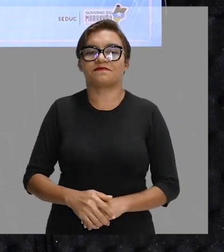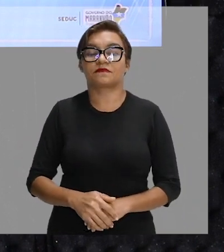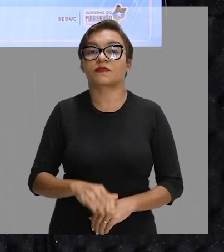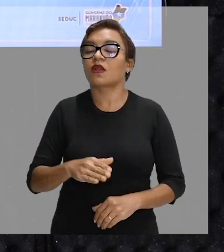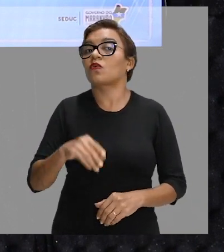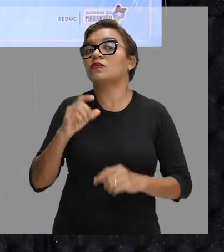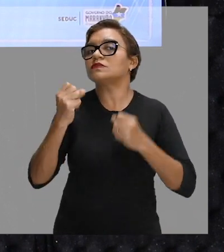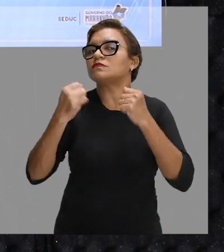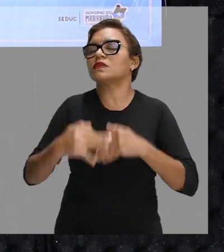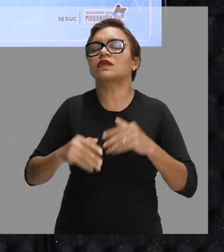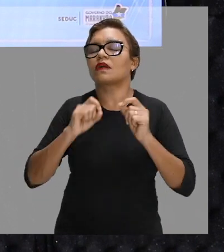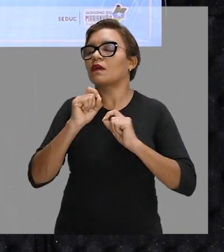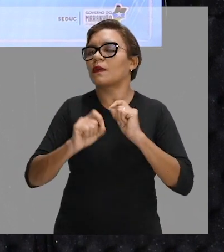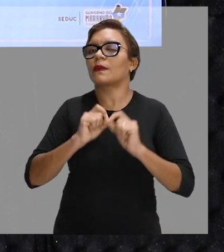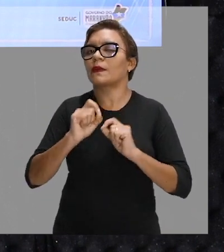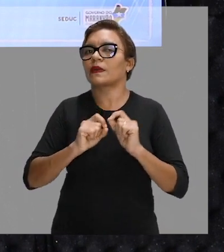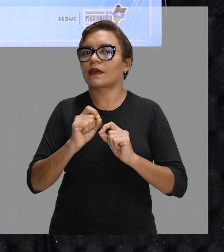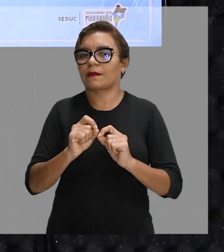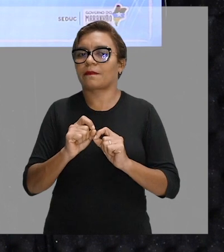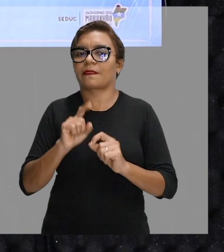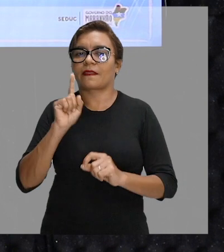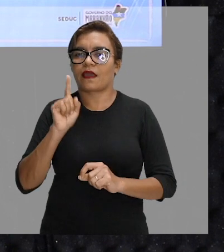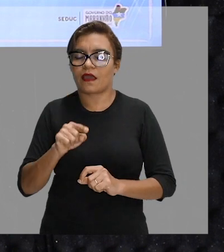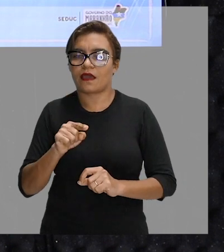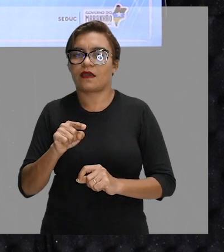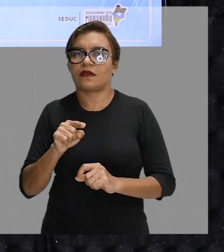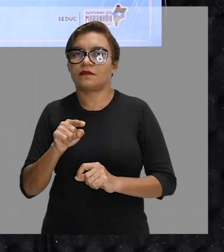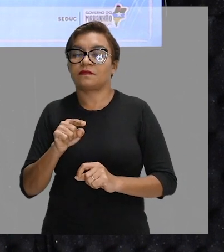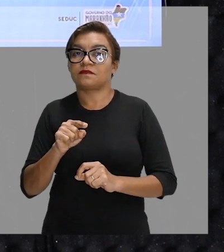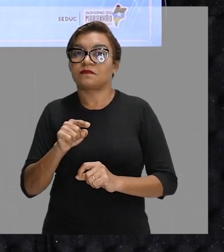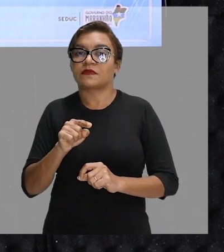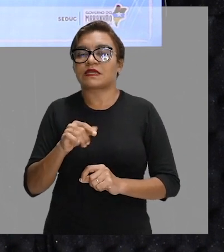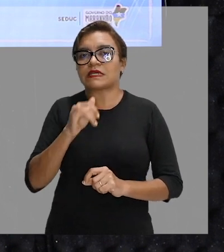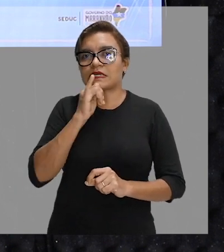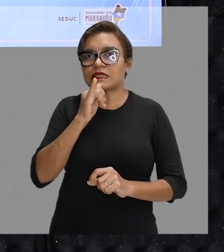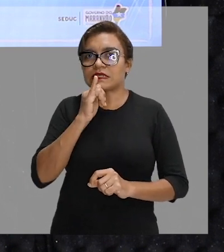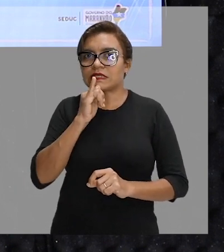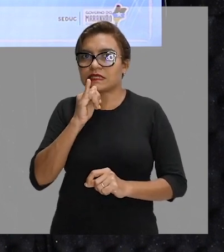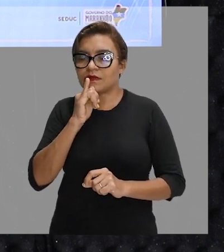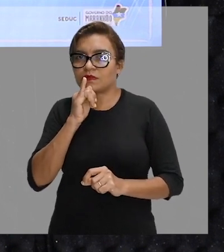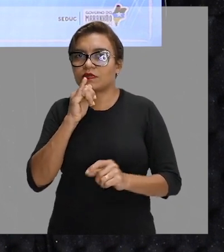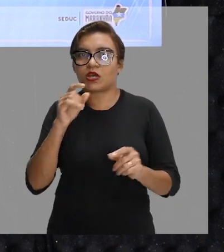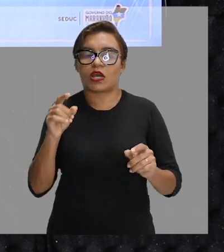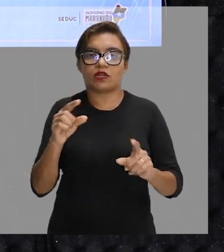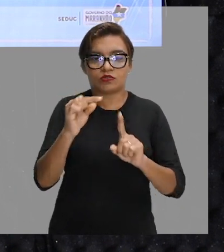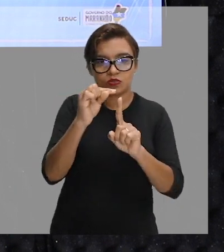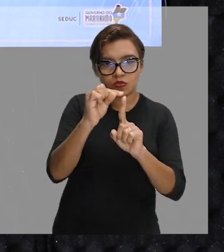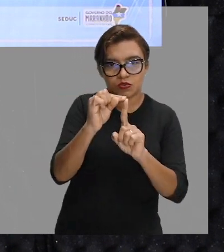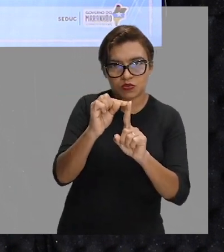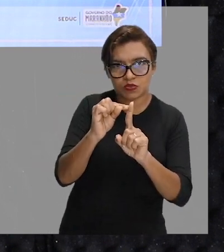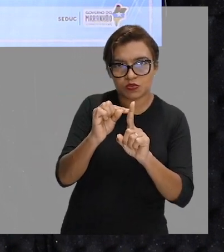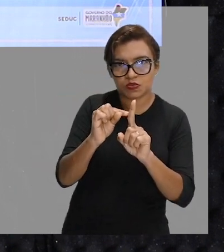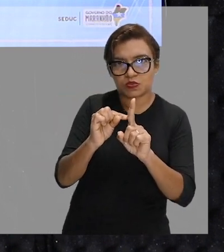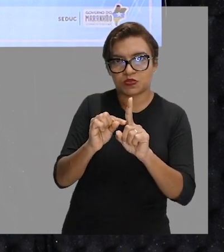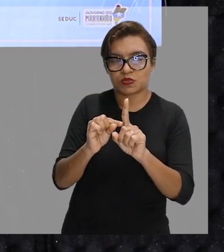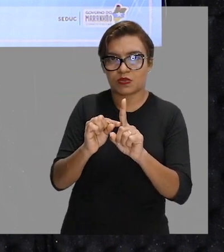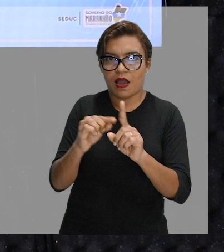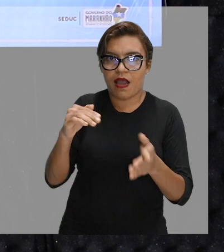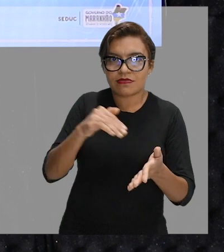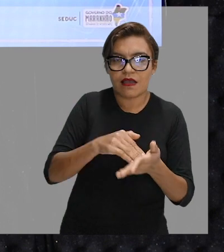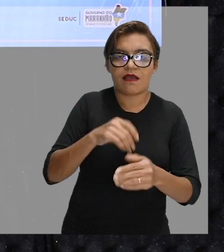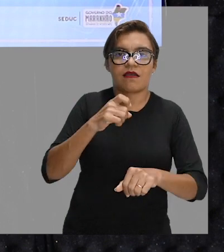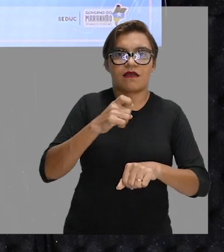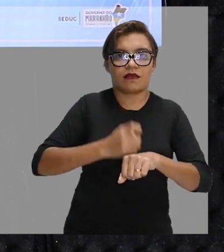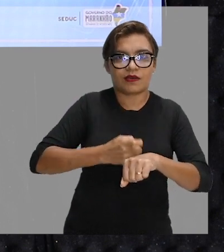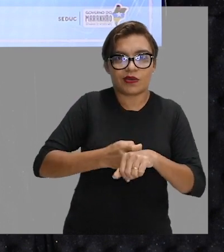Isso explica, né, essa adição de soluto não volátil, gerando uma diminuição na temperatura de congelamento. Isso